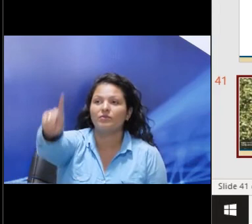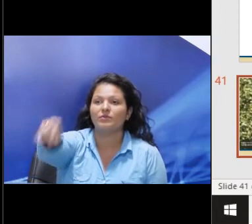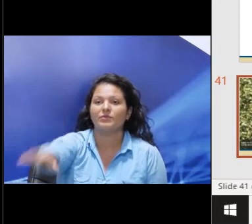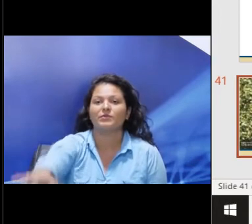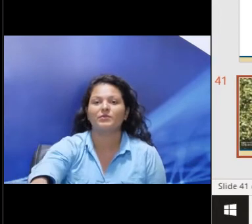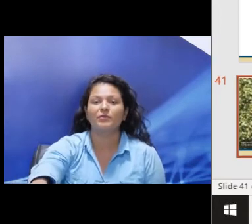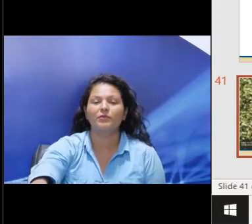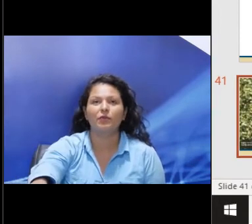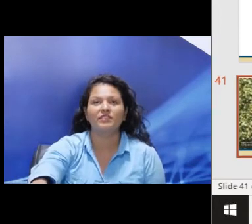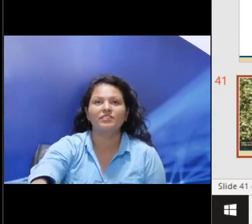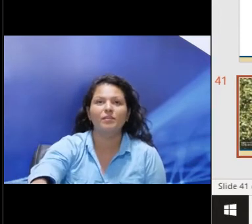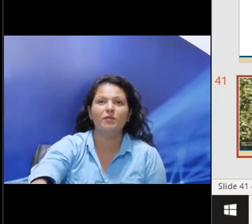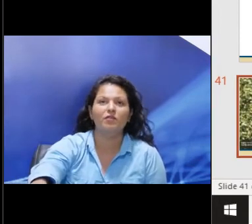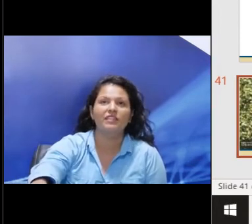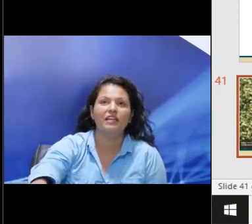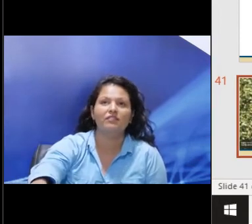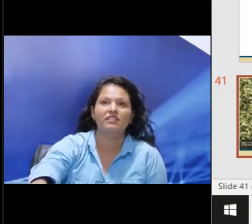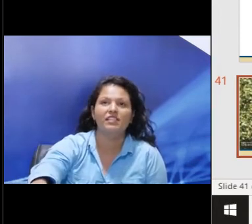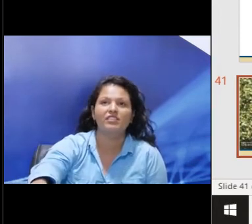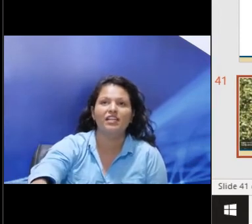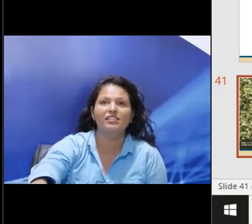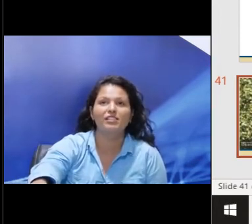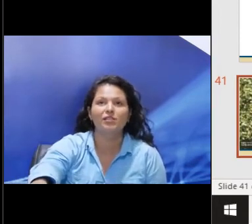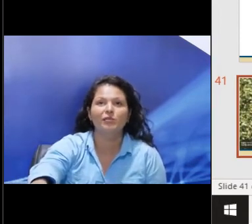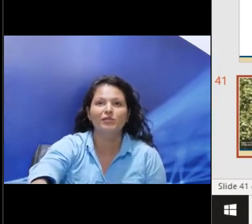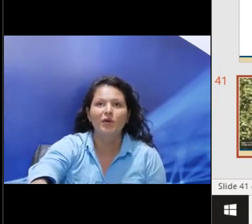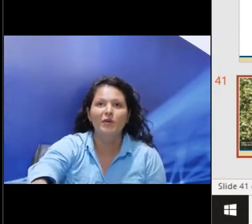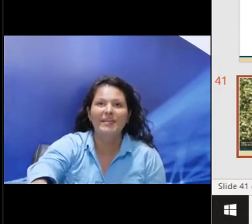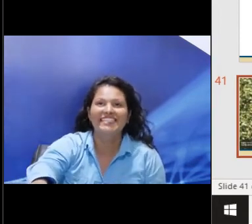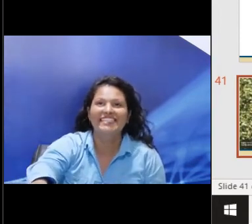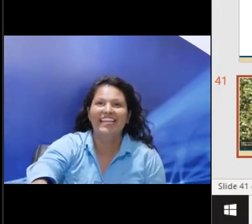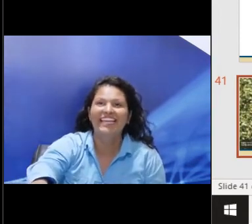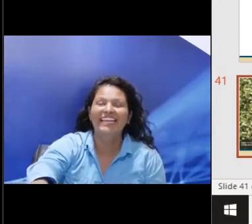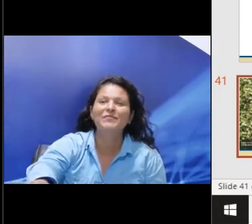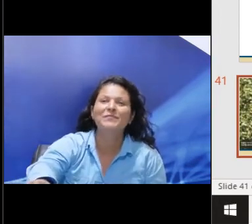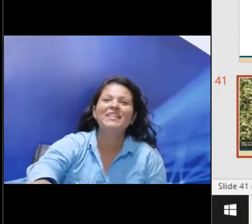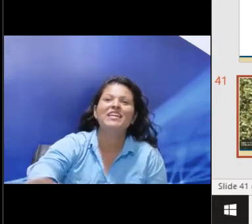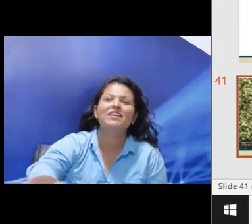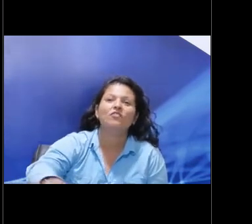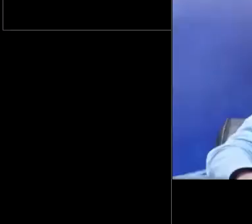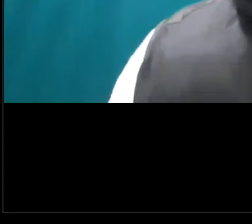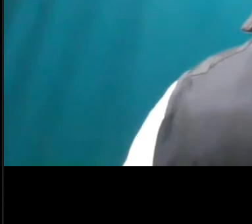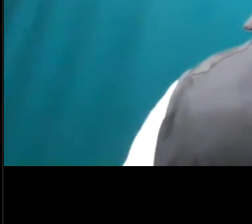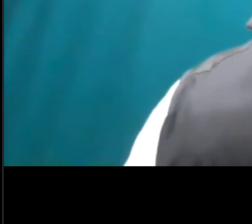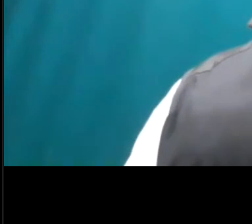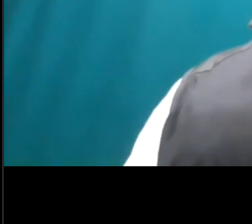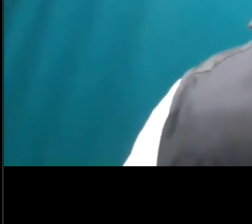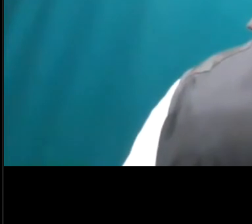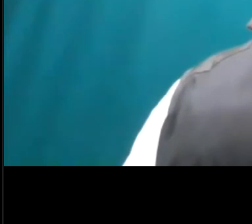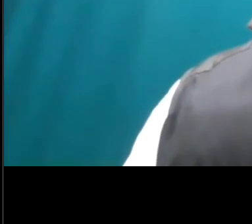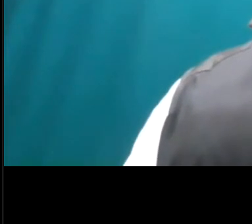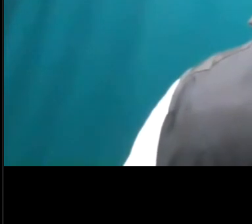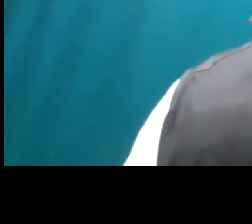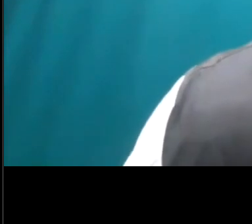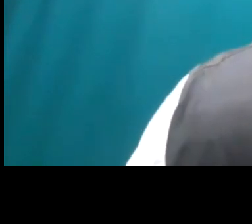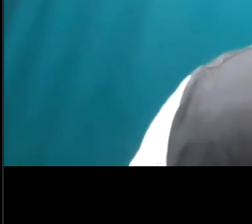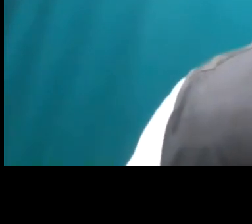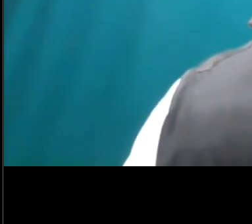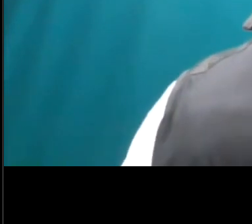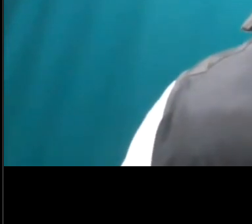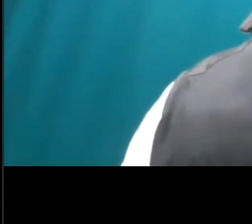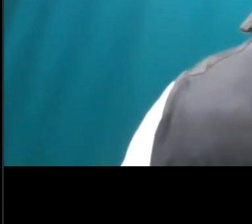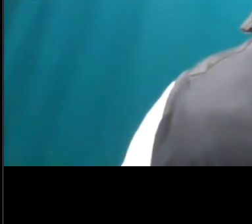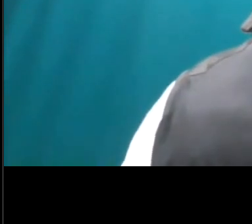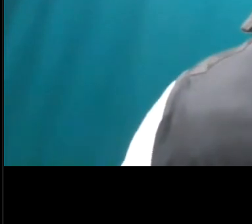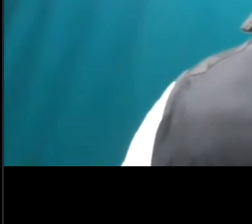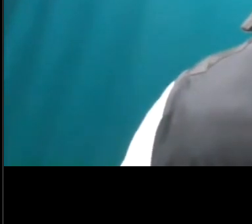Coloca o folder, só para convidar vocês, já antes que o pessoal comece a sair, convidar vocês já para a próxima live. Nossa próxima